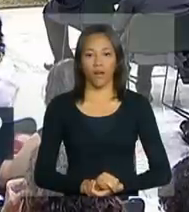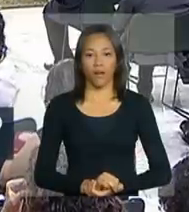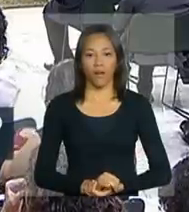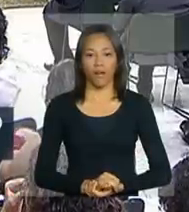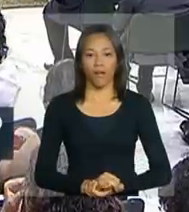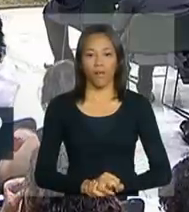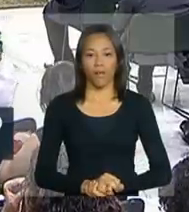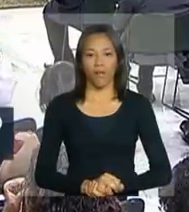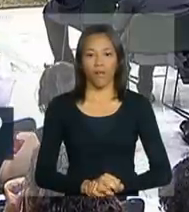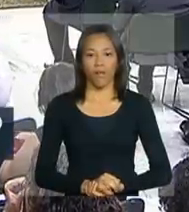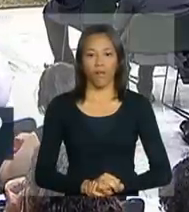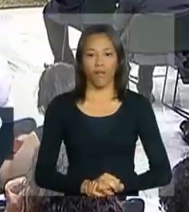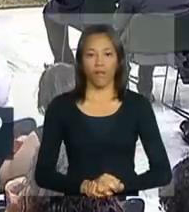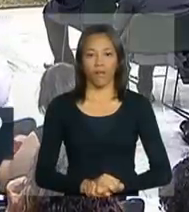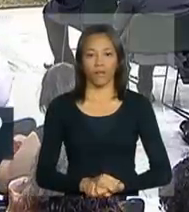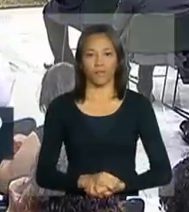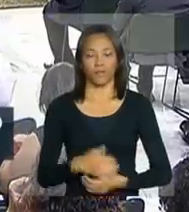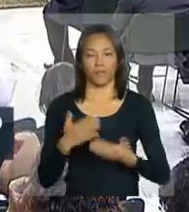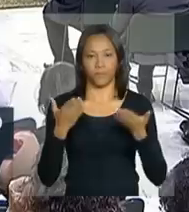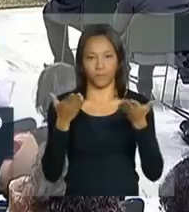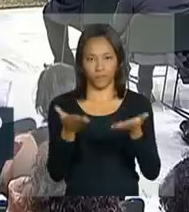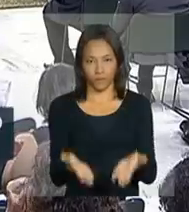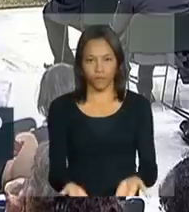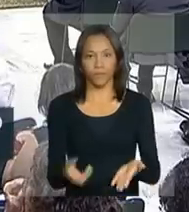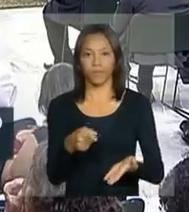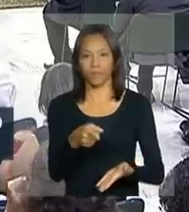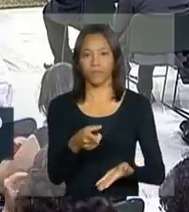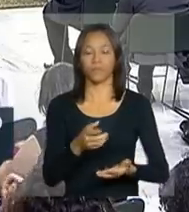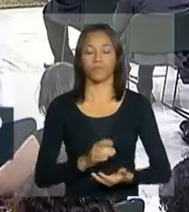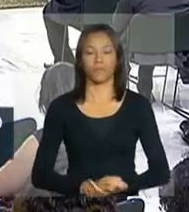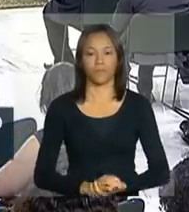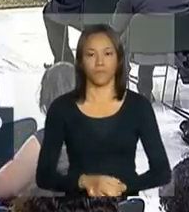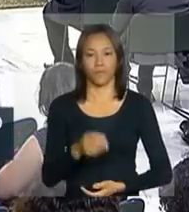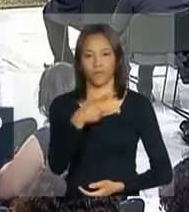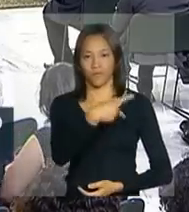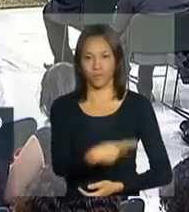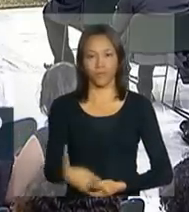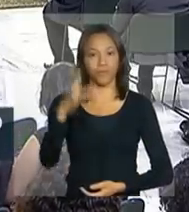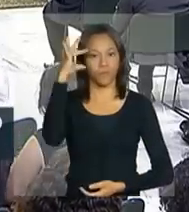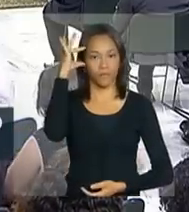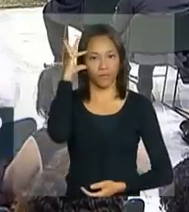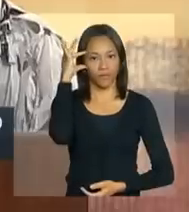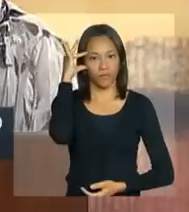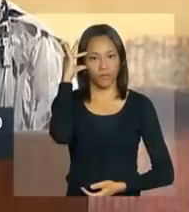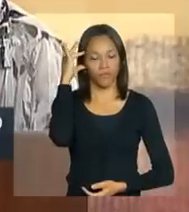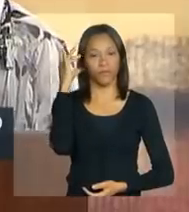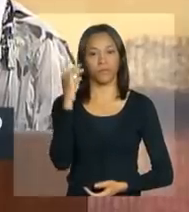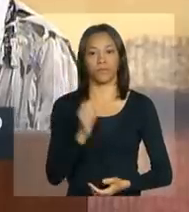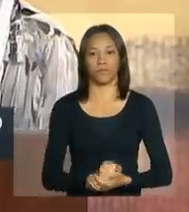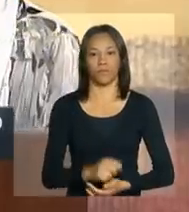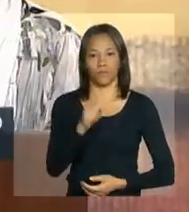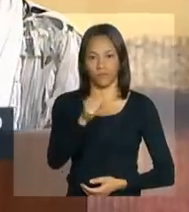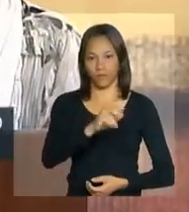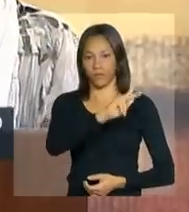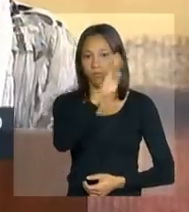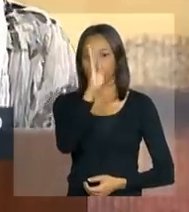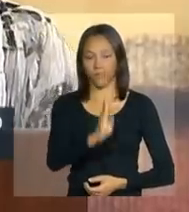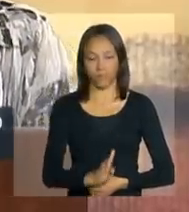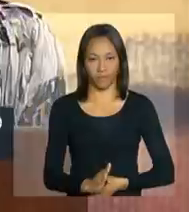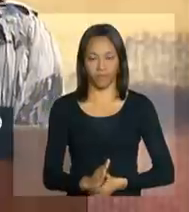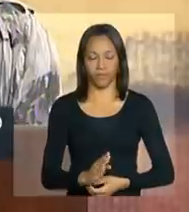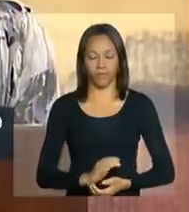bairros excelentíssima senhora Dilma russef presidente da